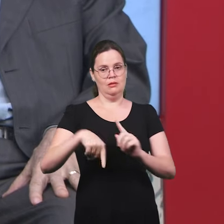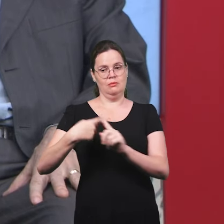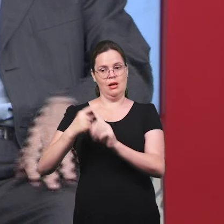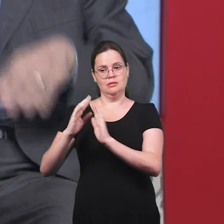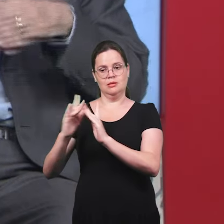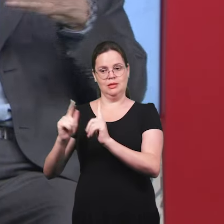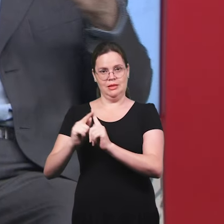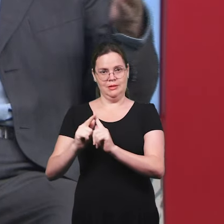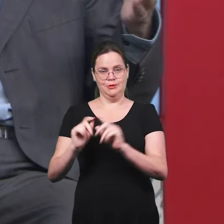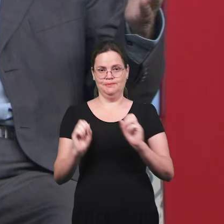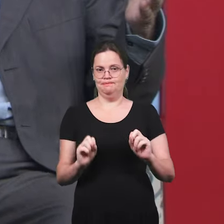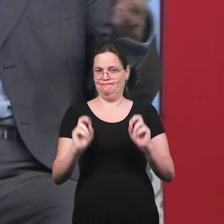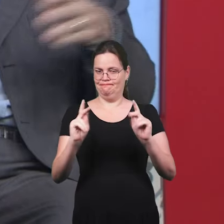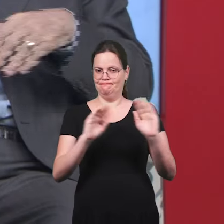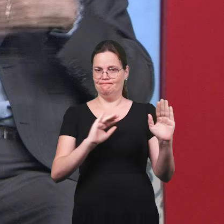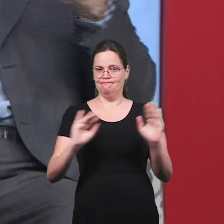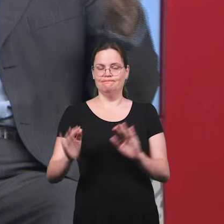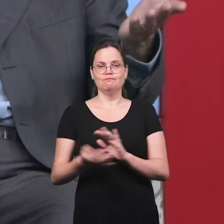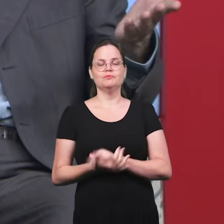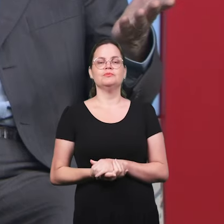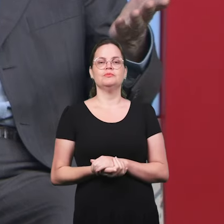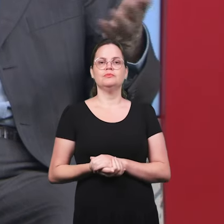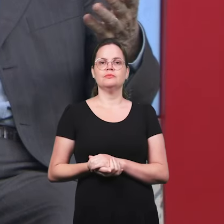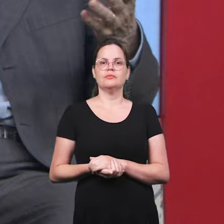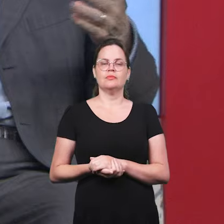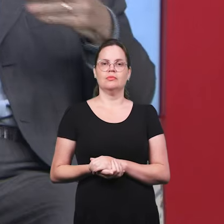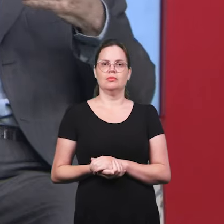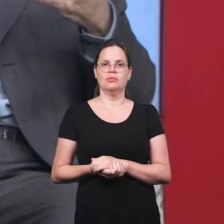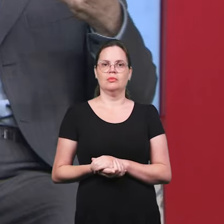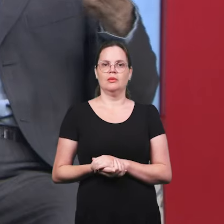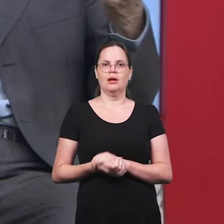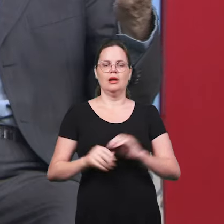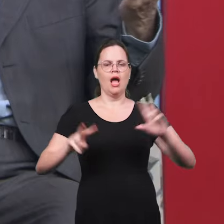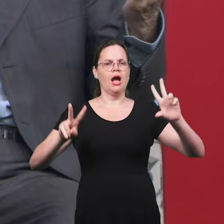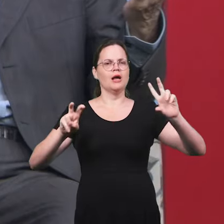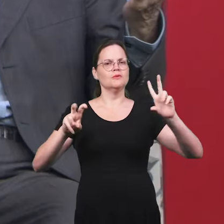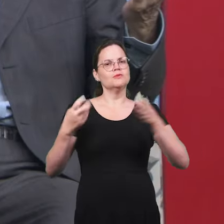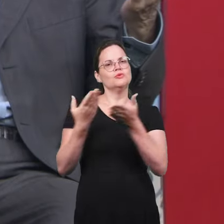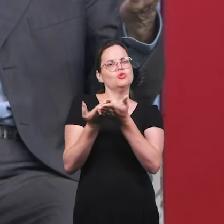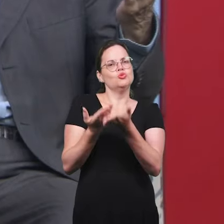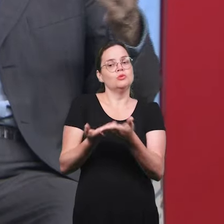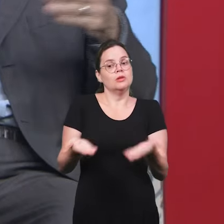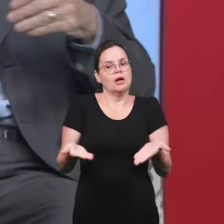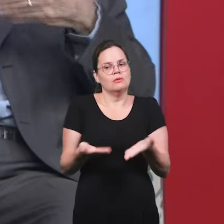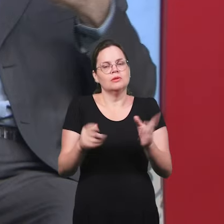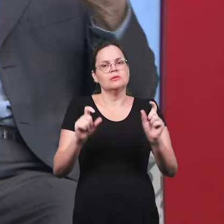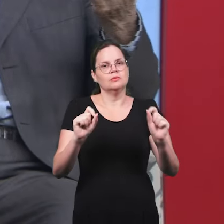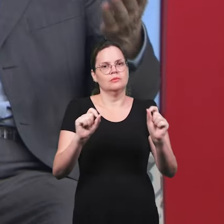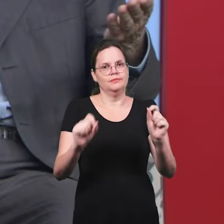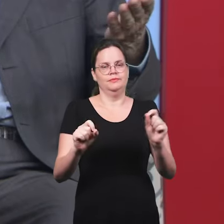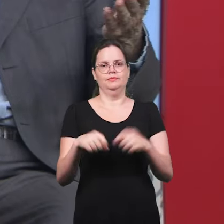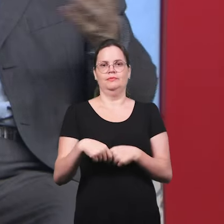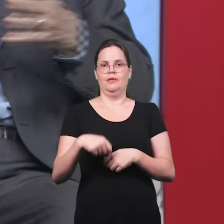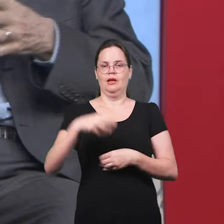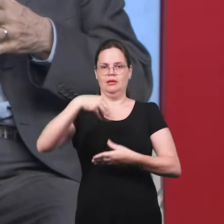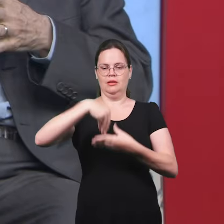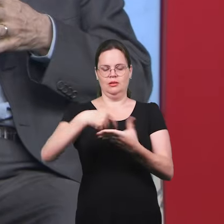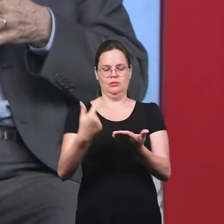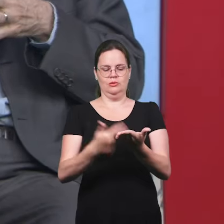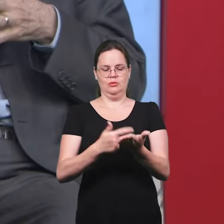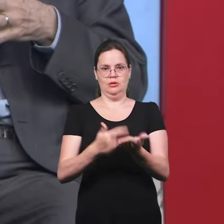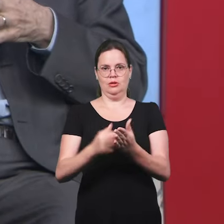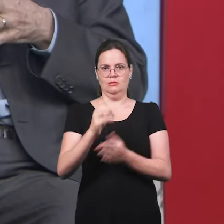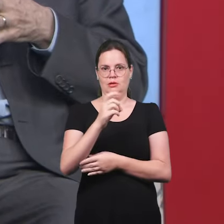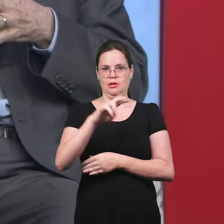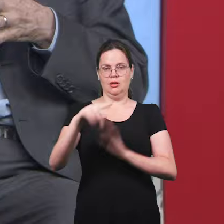Igreja. Estamos dentro do assunto chamado As 70 Semanas das Profecias do